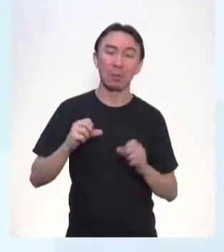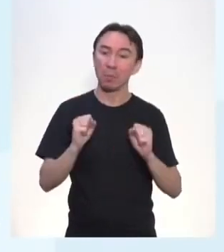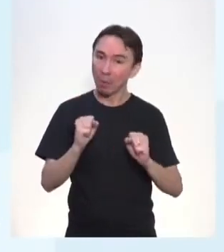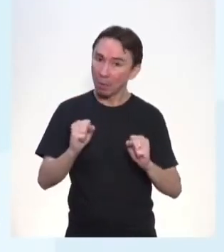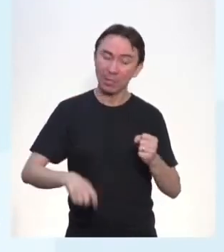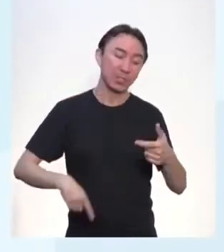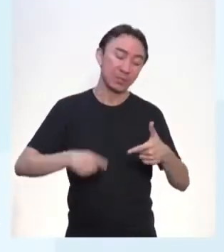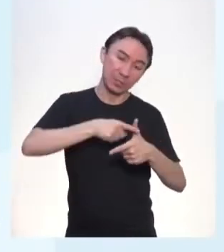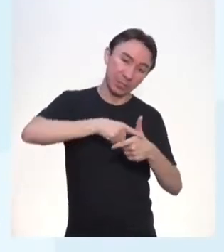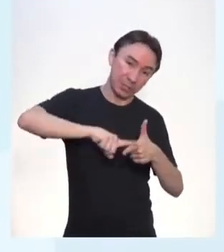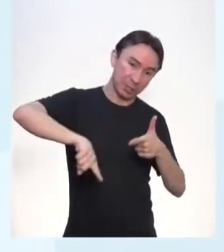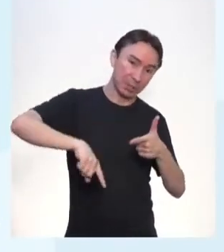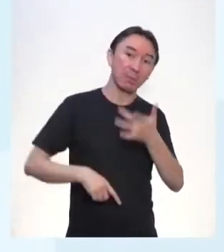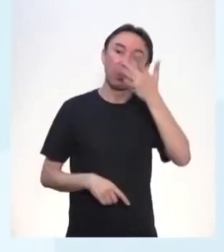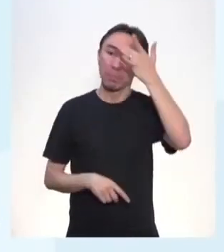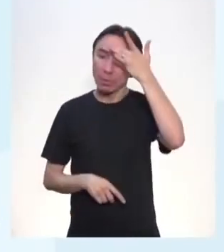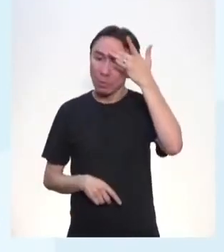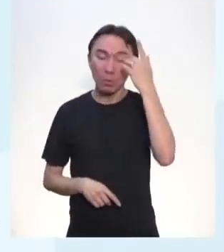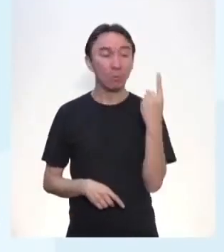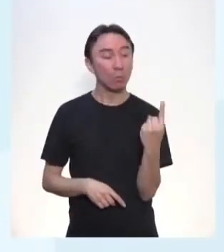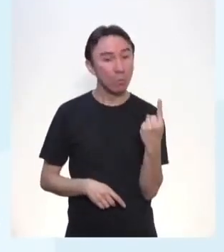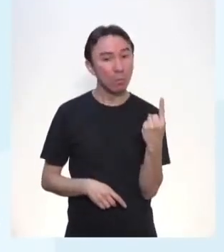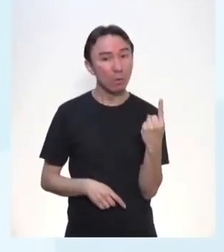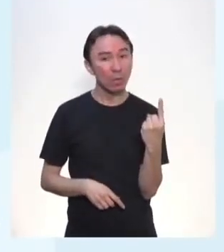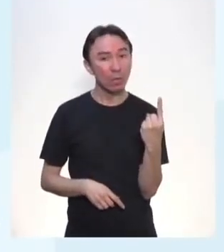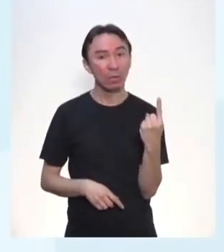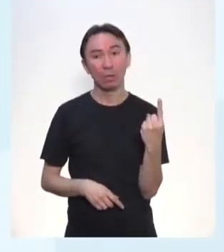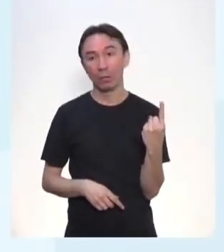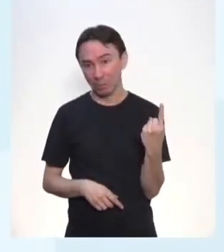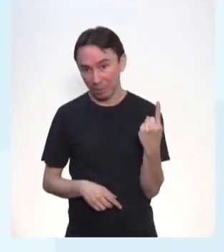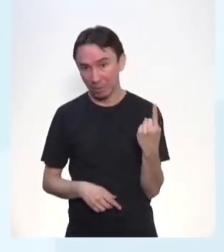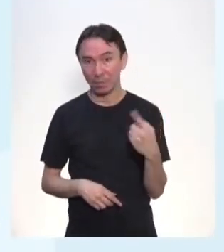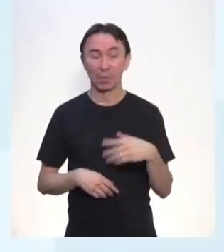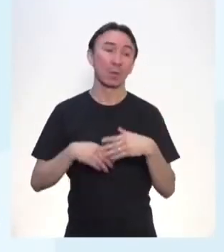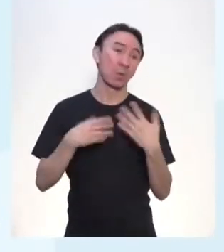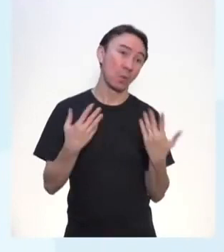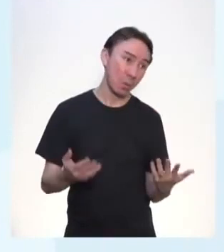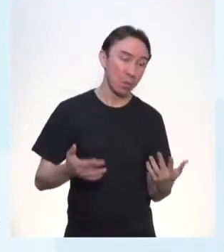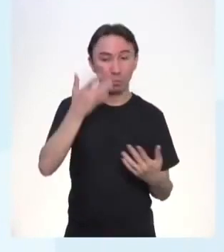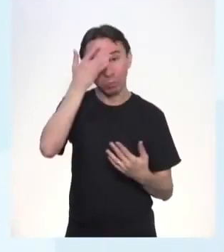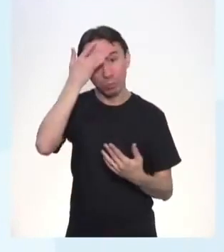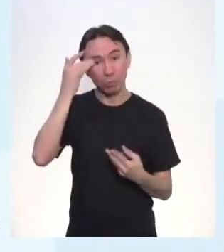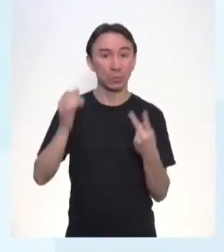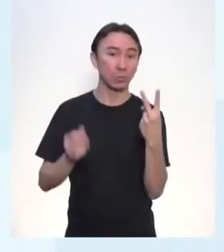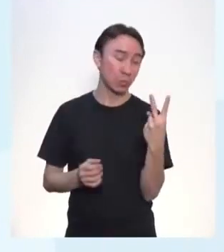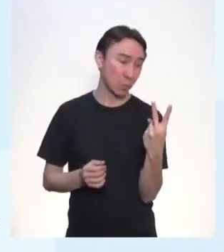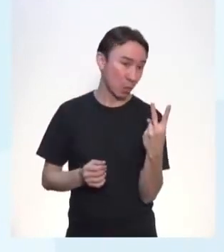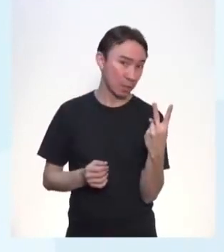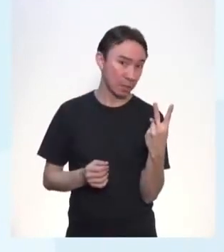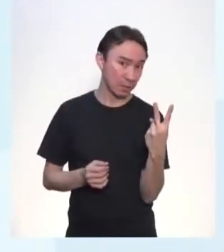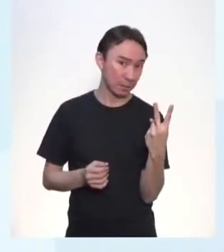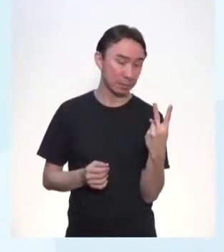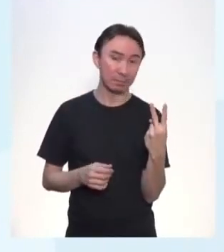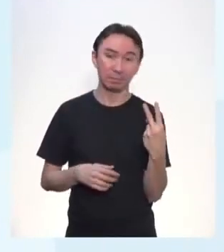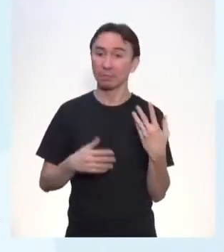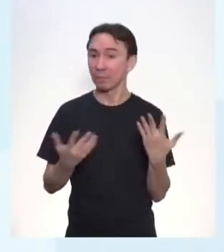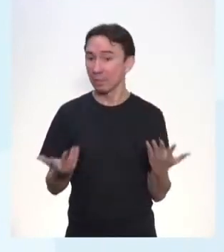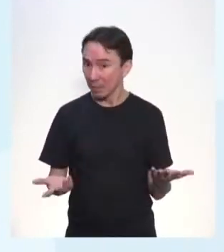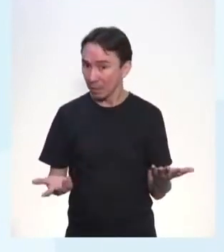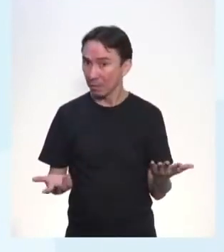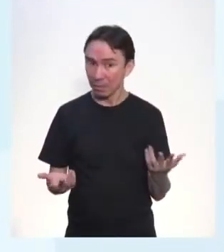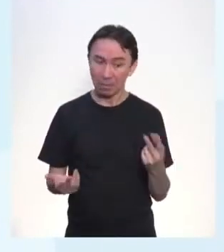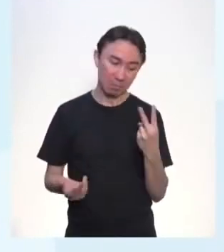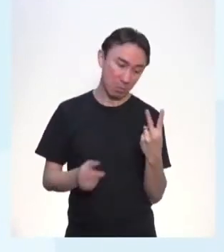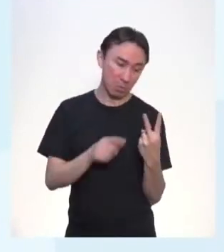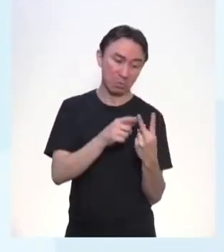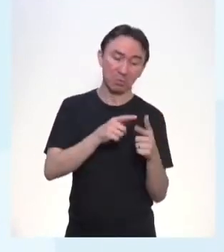2, né? Então eu posso colocar 6 para cada um de divisor, né? Então 2 pessoas, pensando aqui, né? Então 2 seria 6 selos